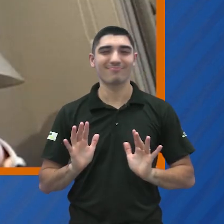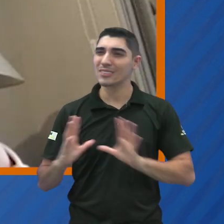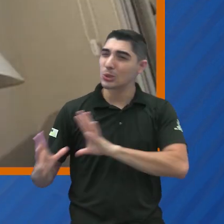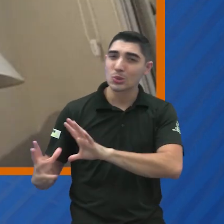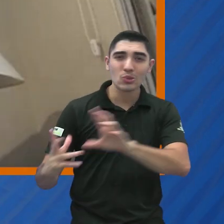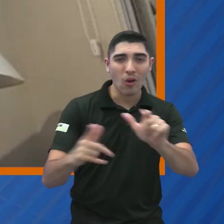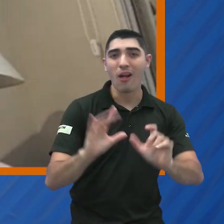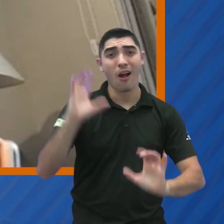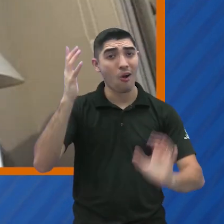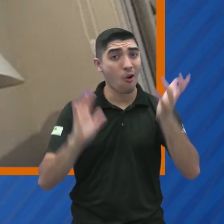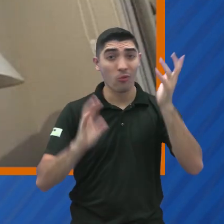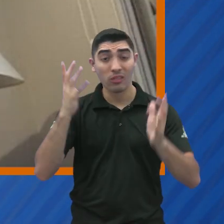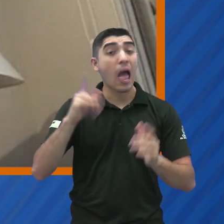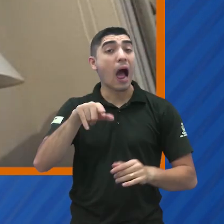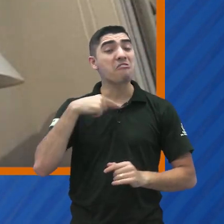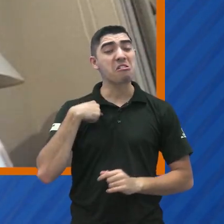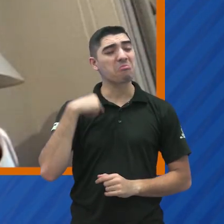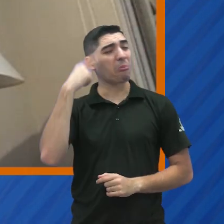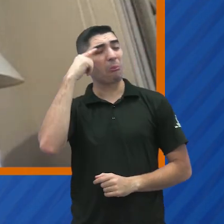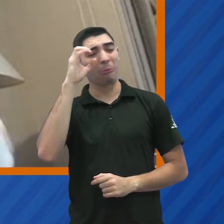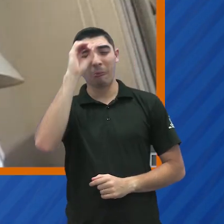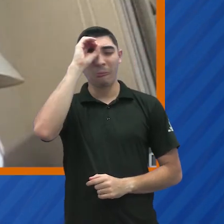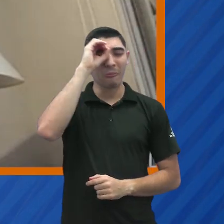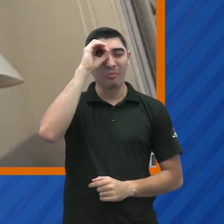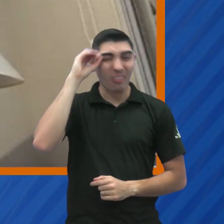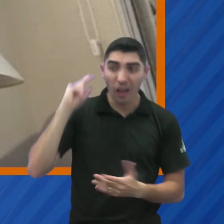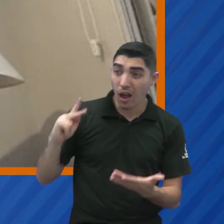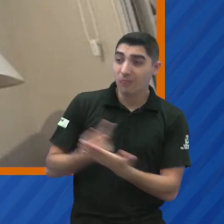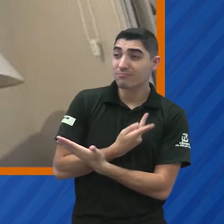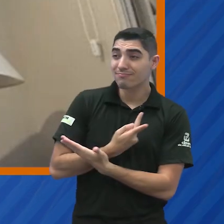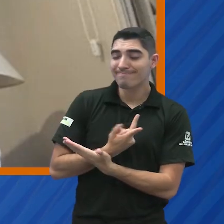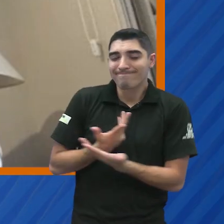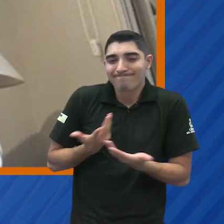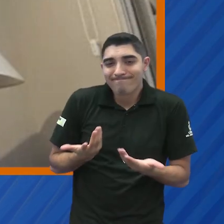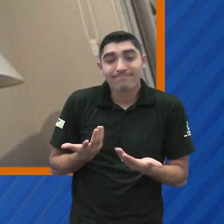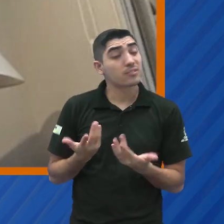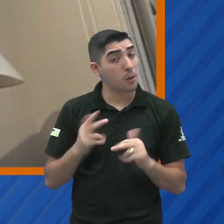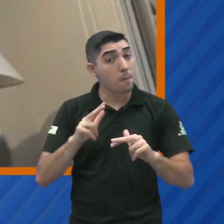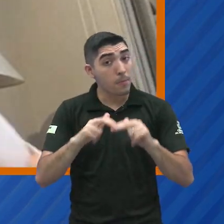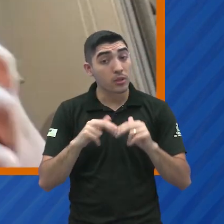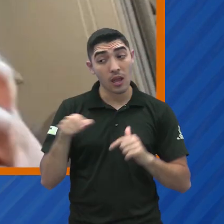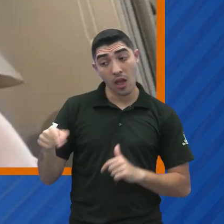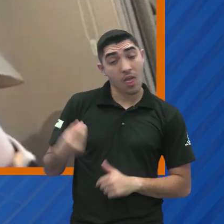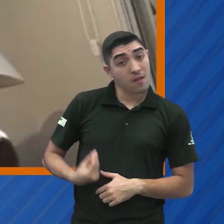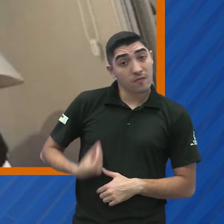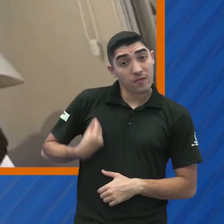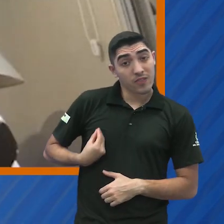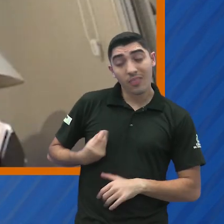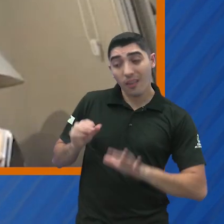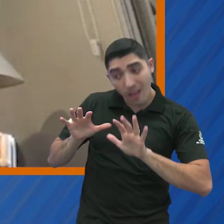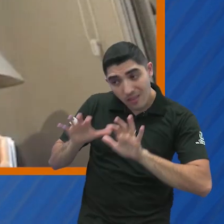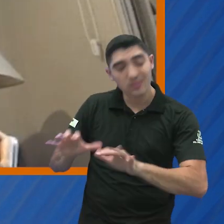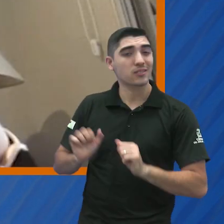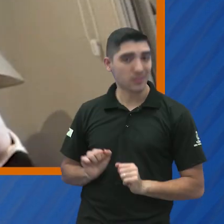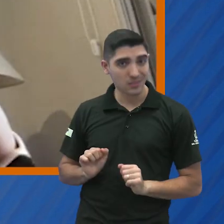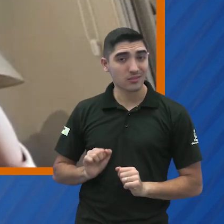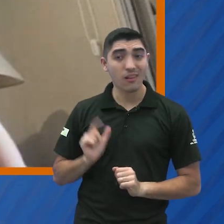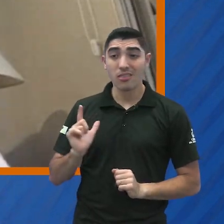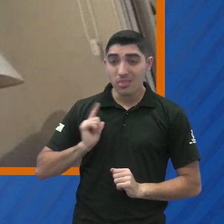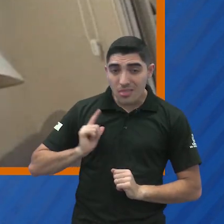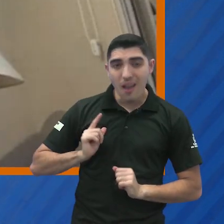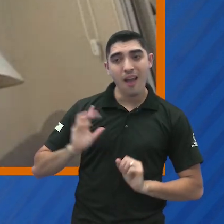planejou. E normalmente as melhores coisas acontecem quando a gente não planeja, né? Então ter esse olhar que a vida nos traz